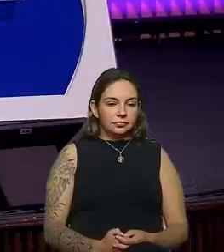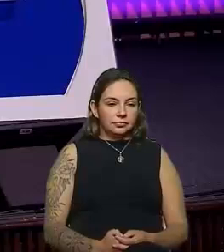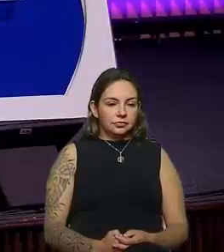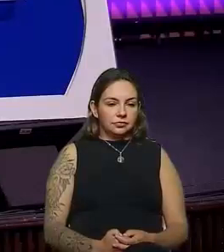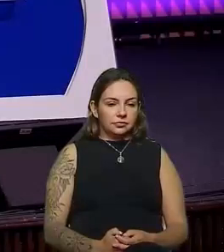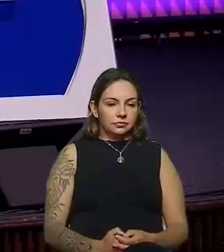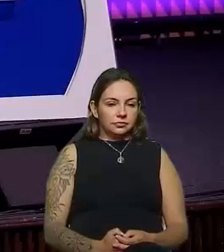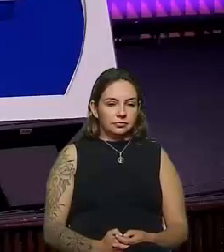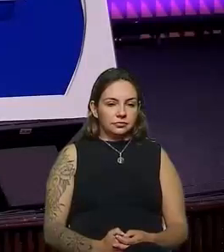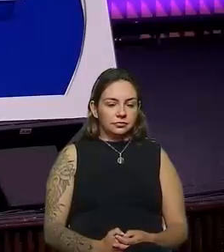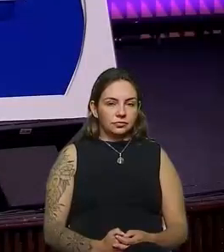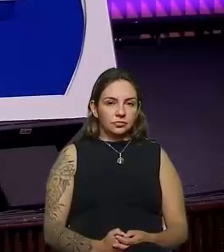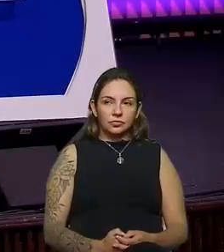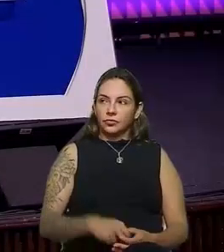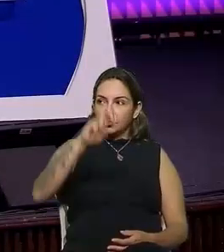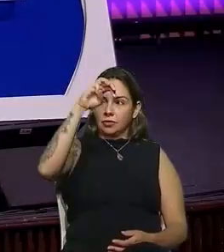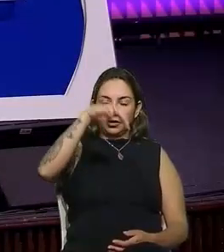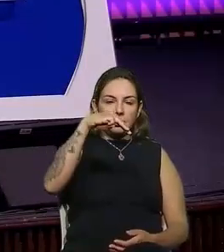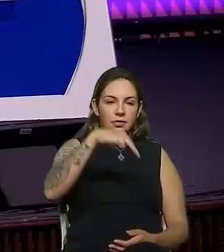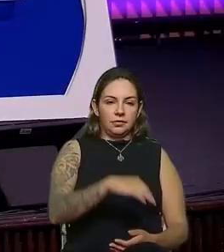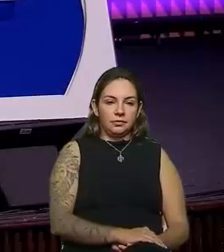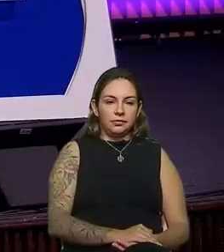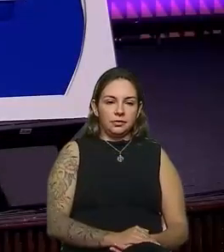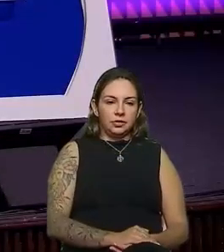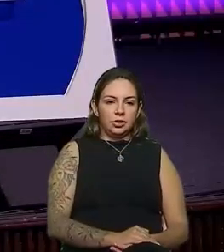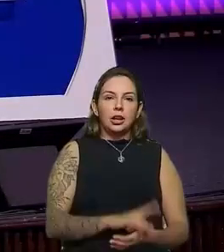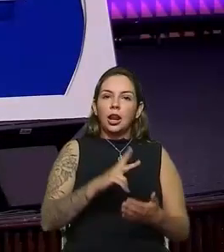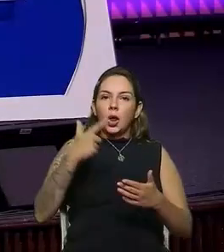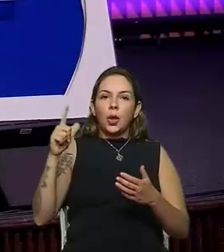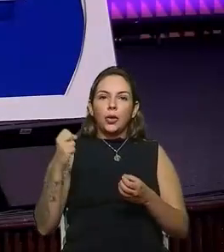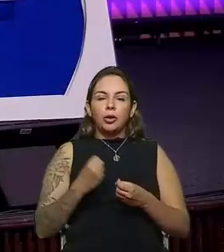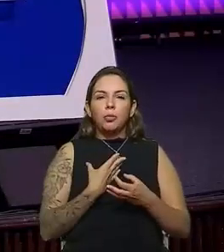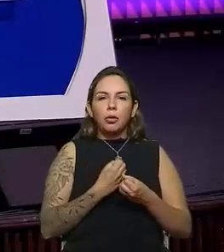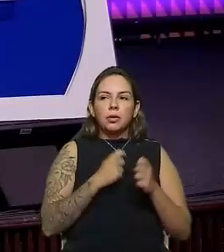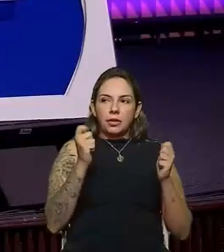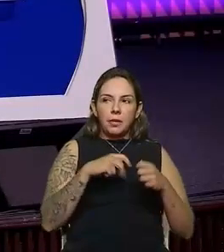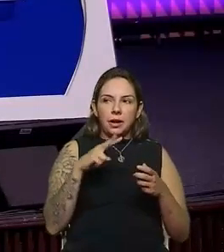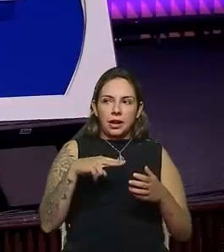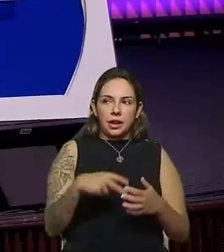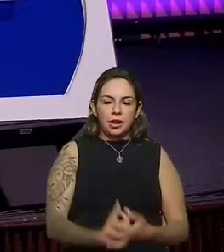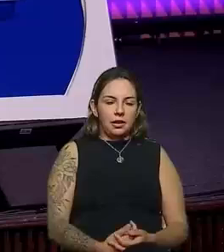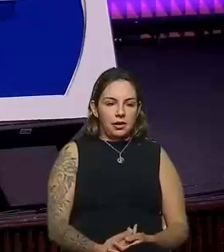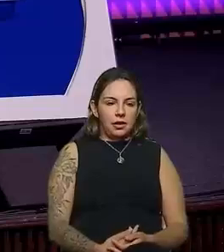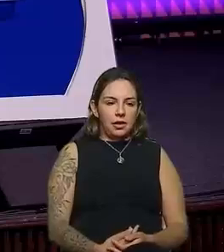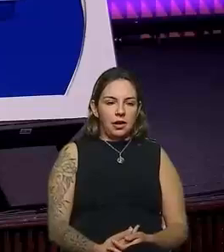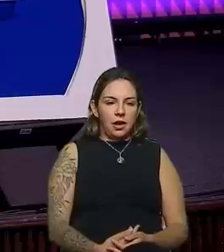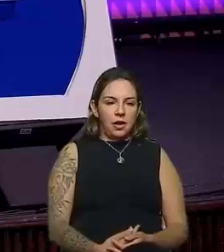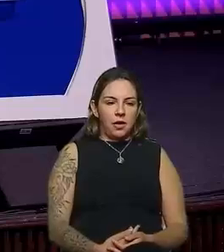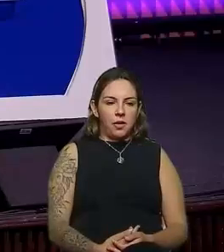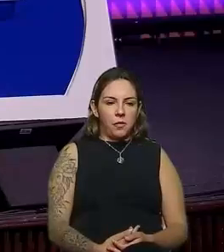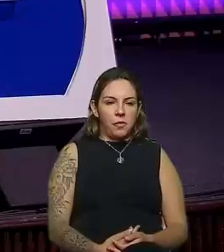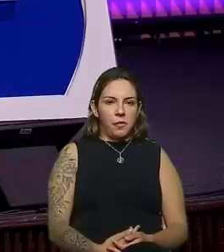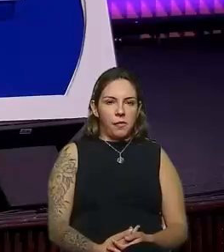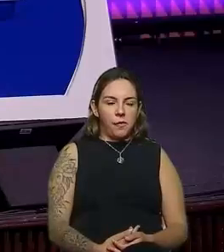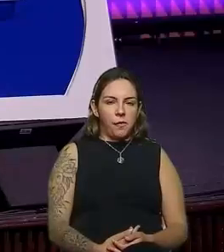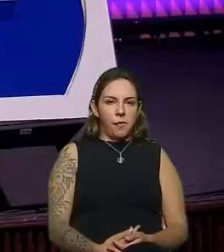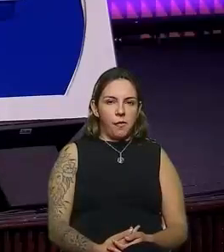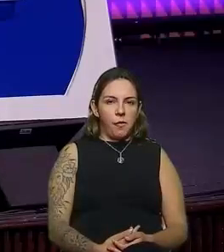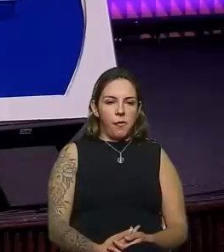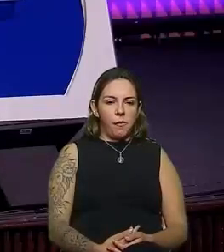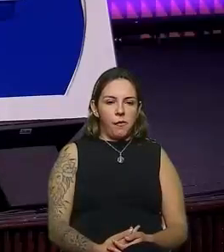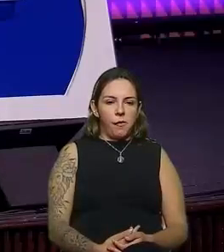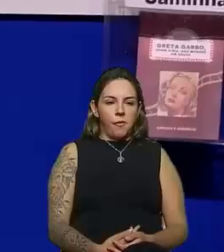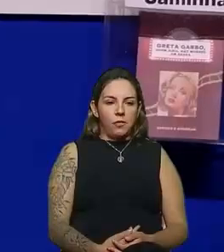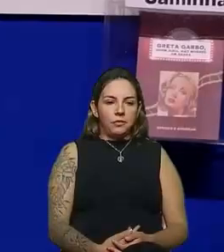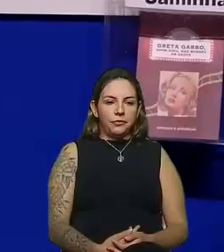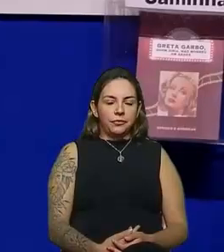A gente está ali com 5 minutos, dava para a gente ler um outro poema, não é? Eu queria também, desculpas, aproveitar que depois da